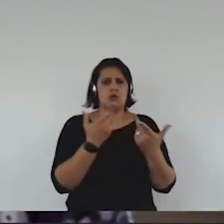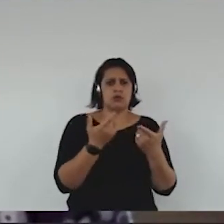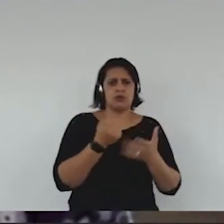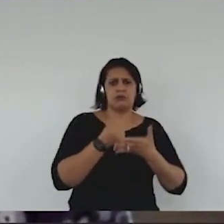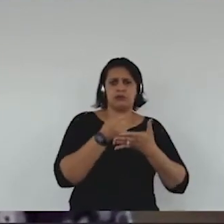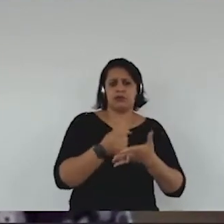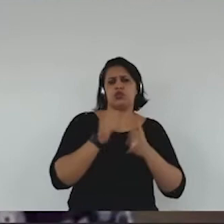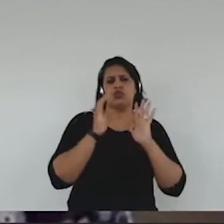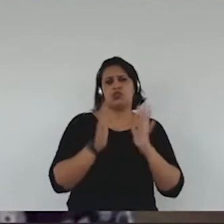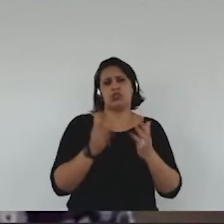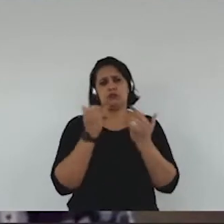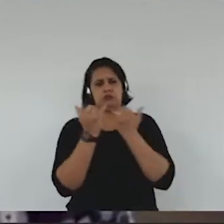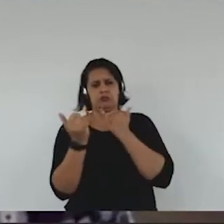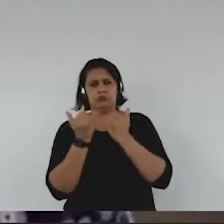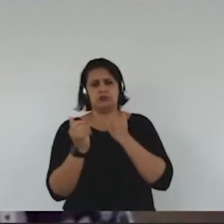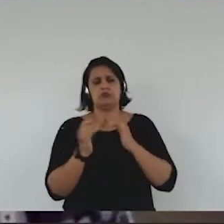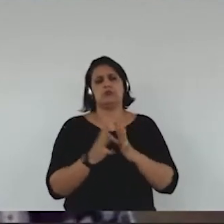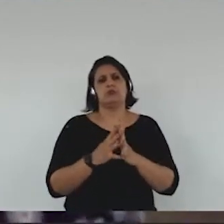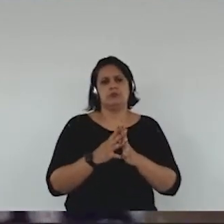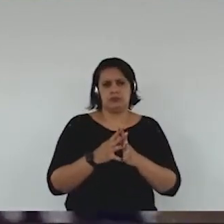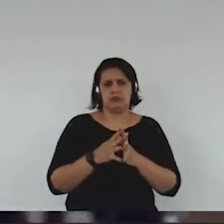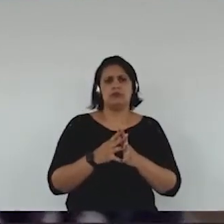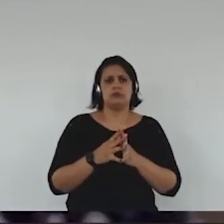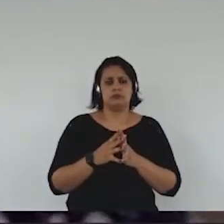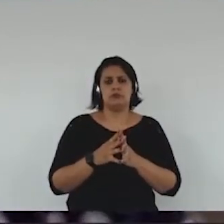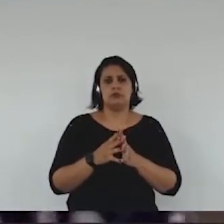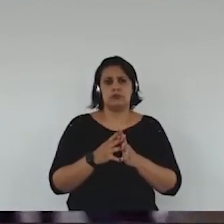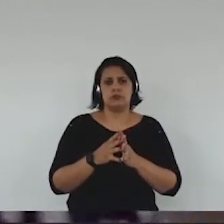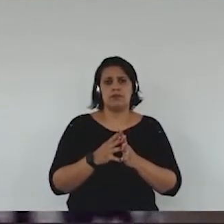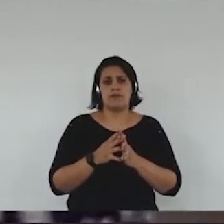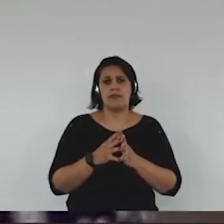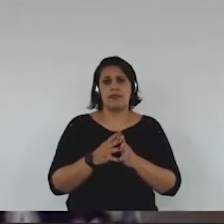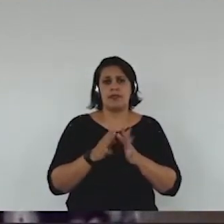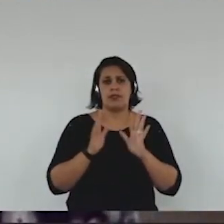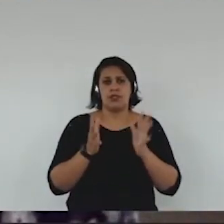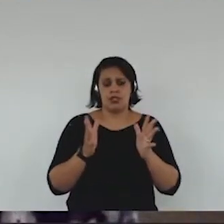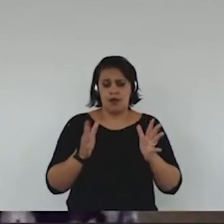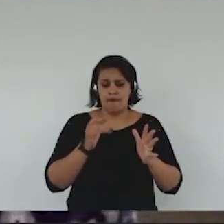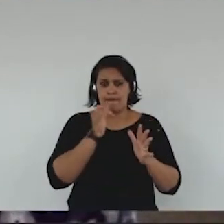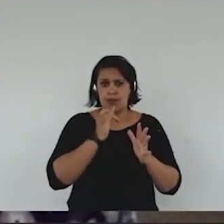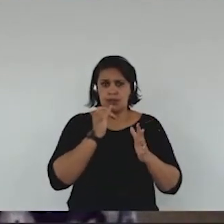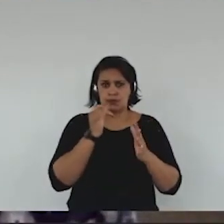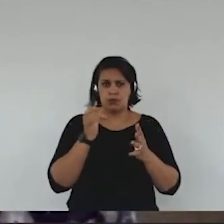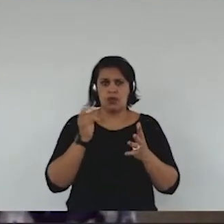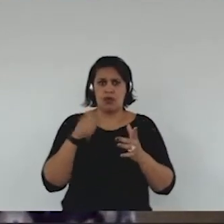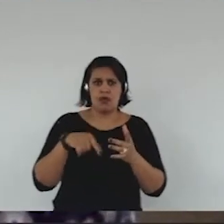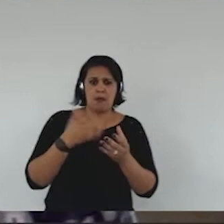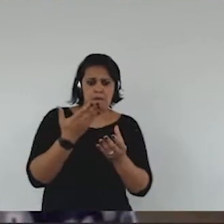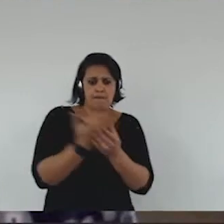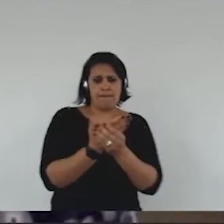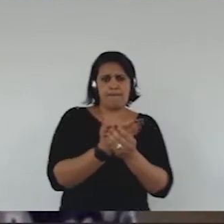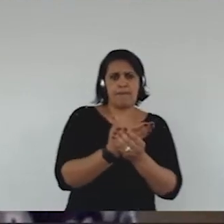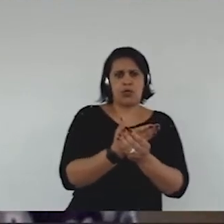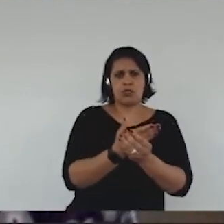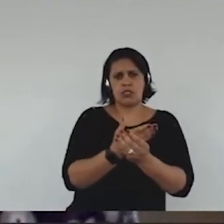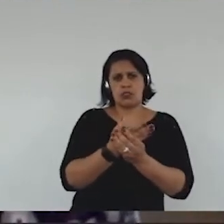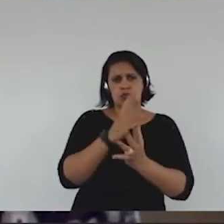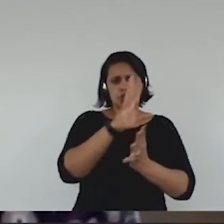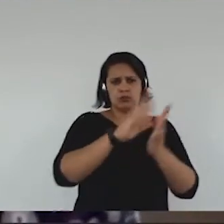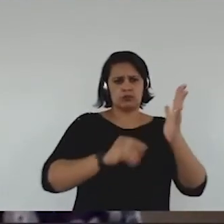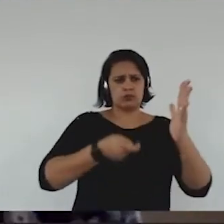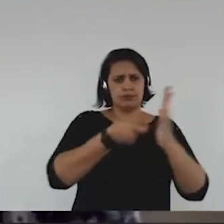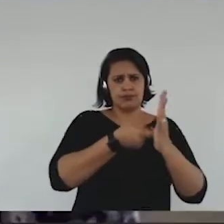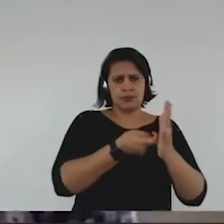não se havia nenhuma distribuição física, nem de petições, nem de